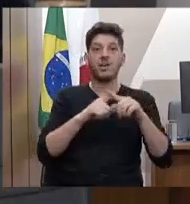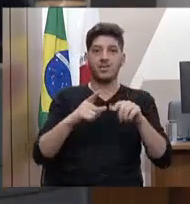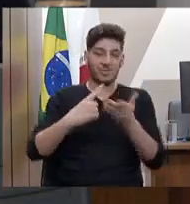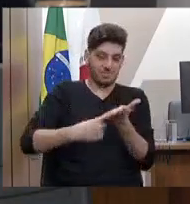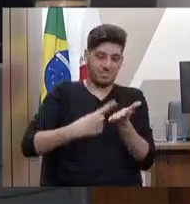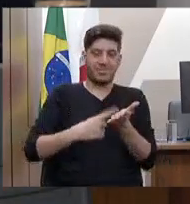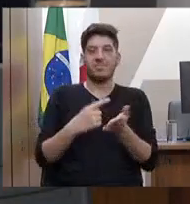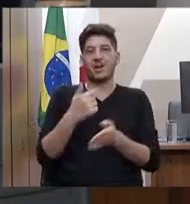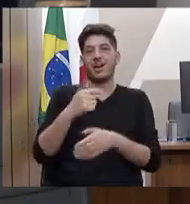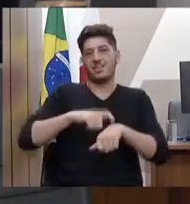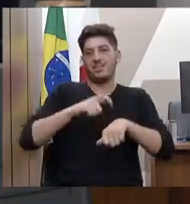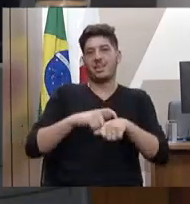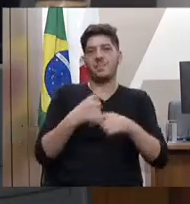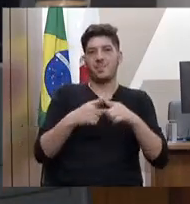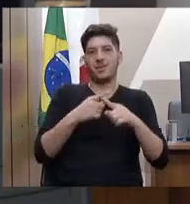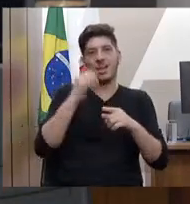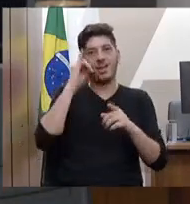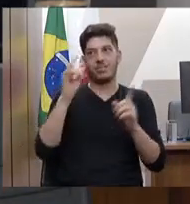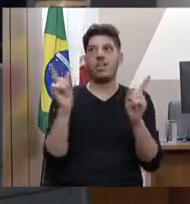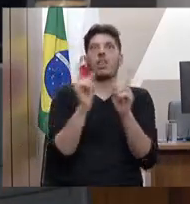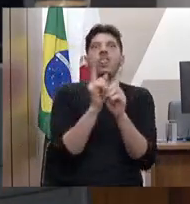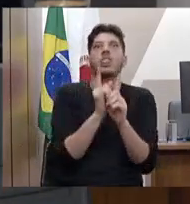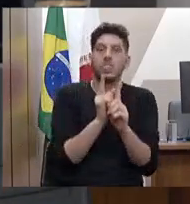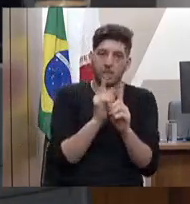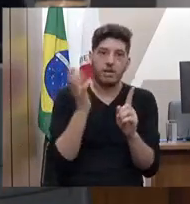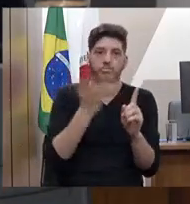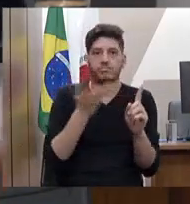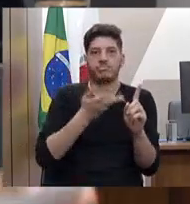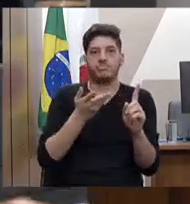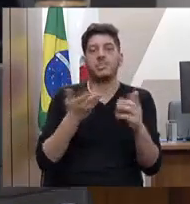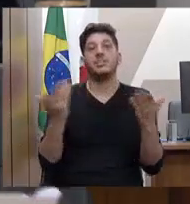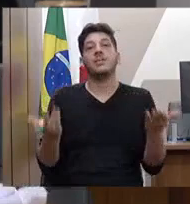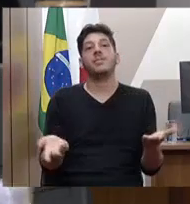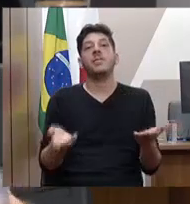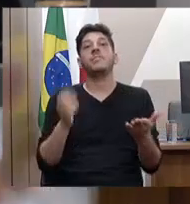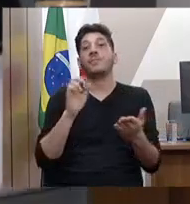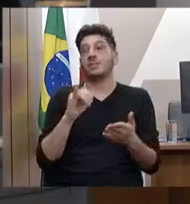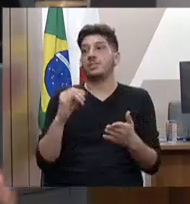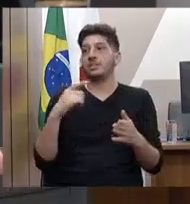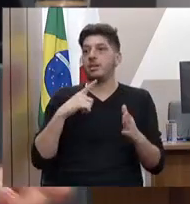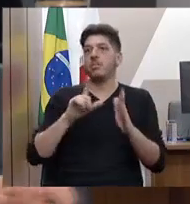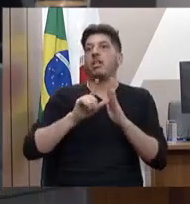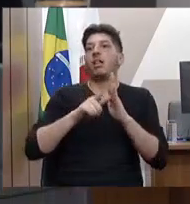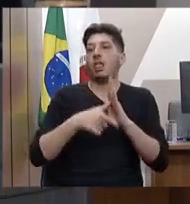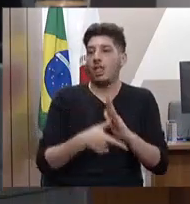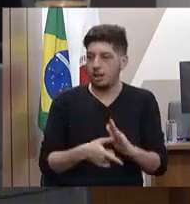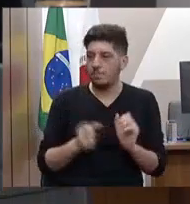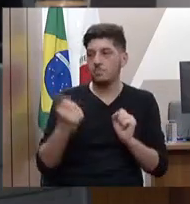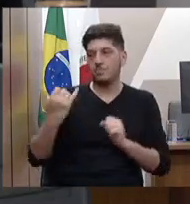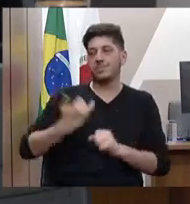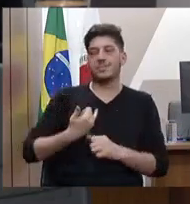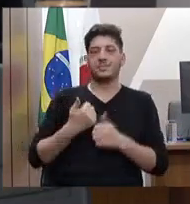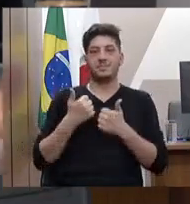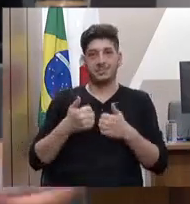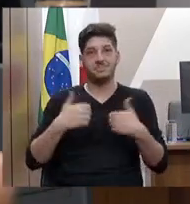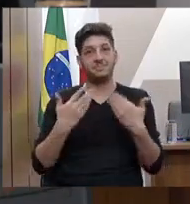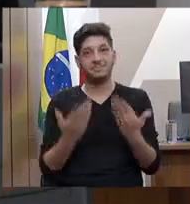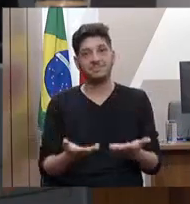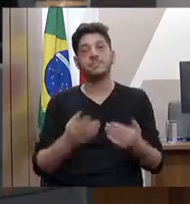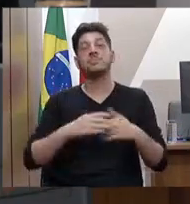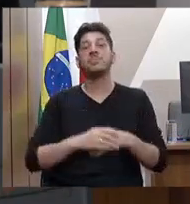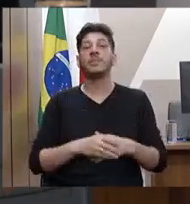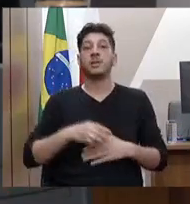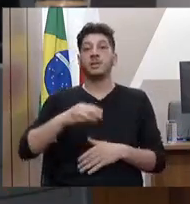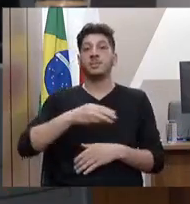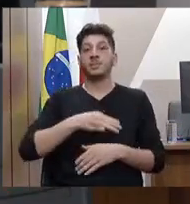agora ali 53 então daqui a pouco Qualquer coisa me puxa a orelha aqui então é isso né o Ministério